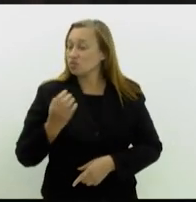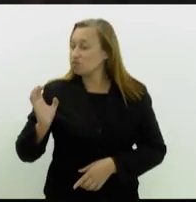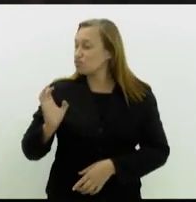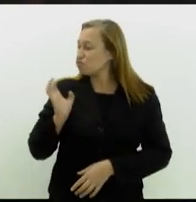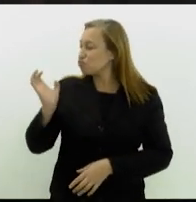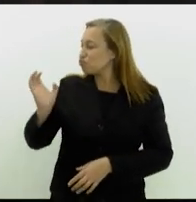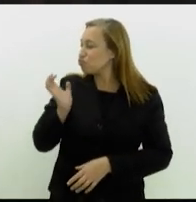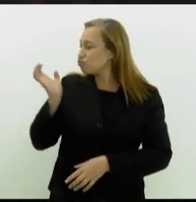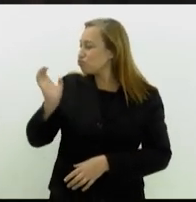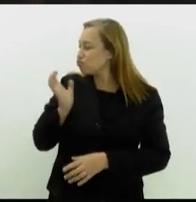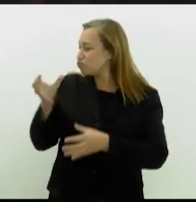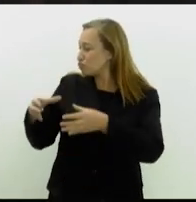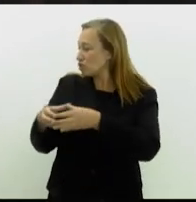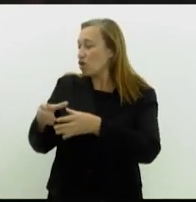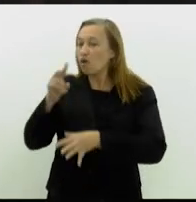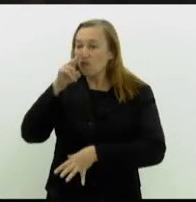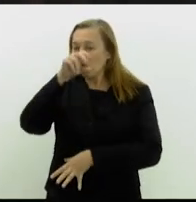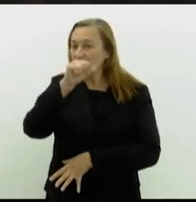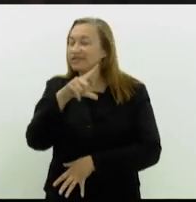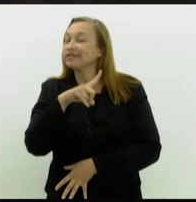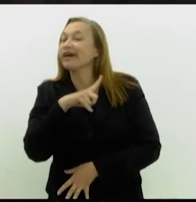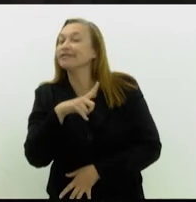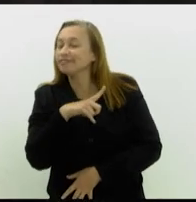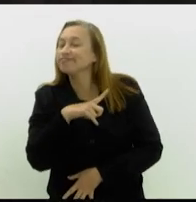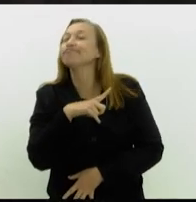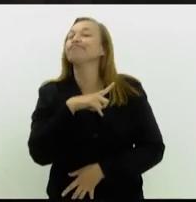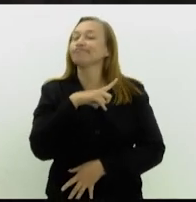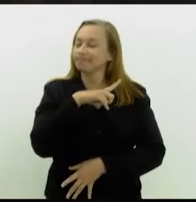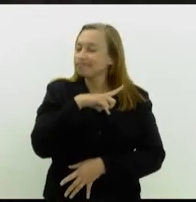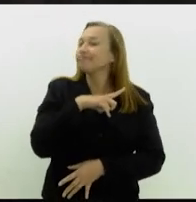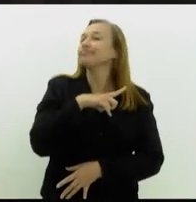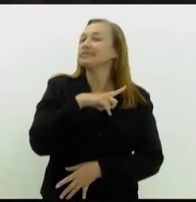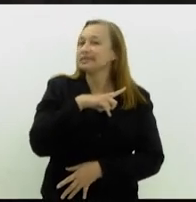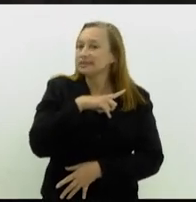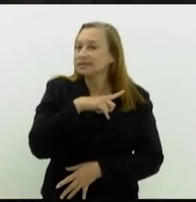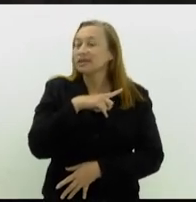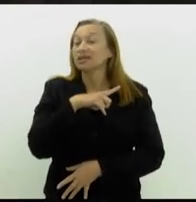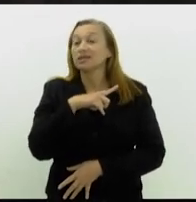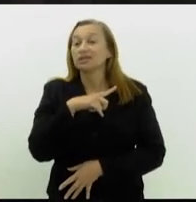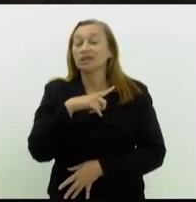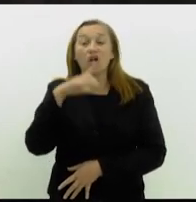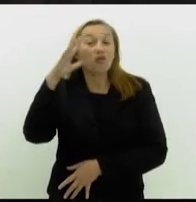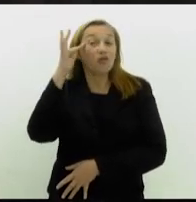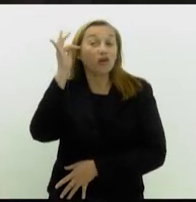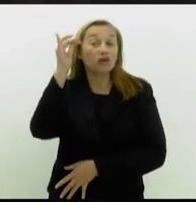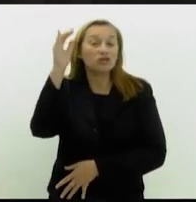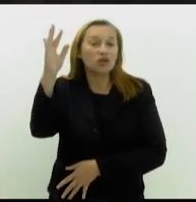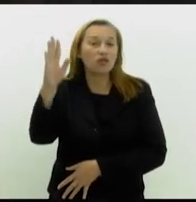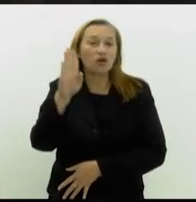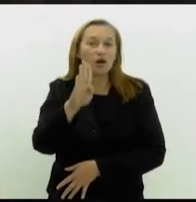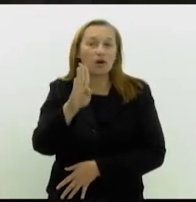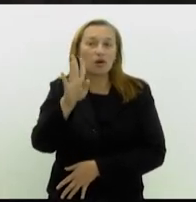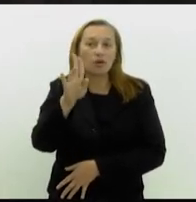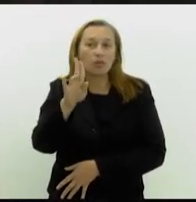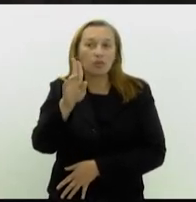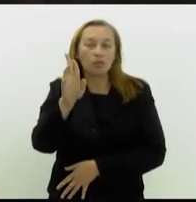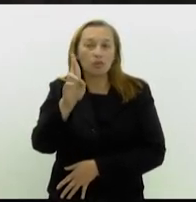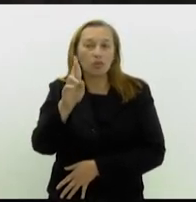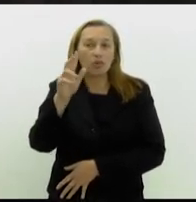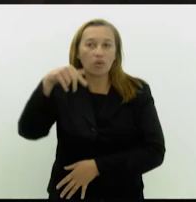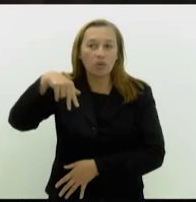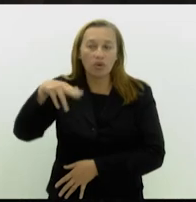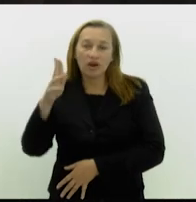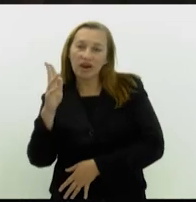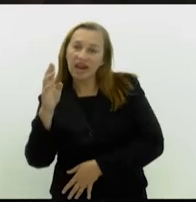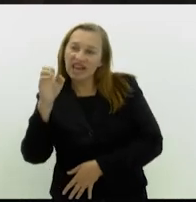burguesia tem força burguesia na acepção filosófica da palavra né burguesia